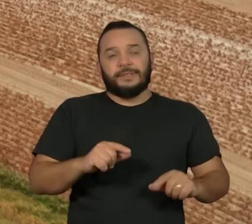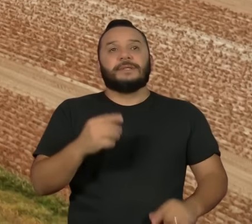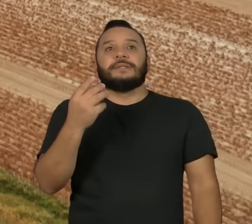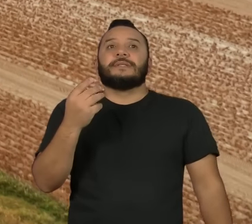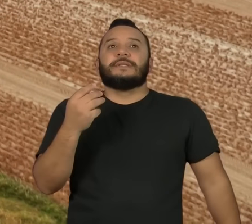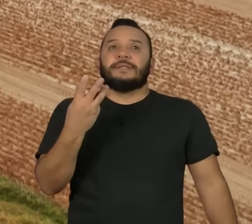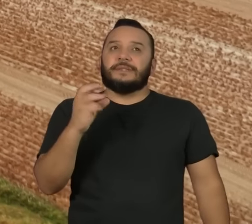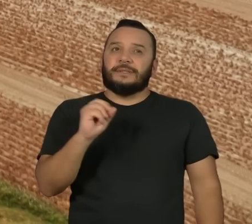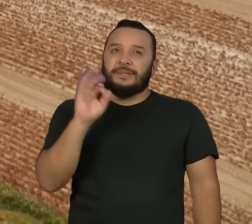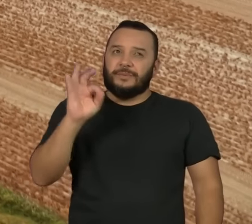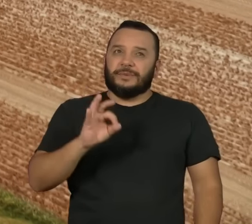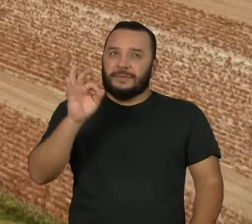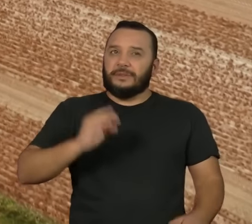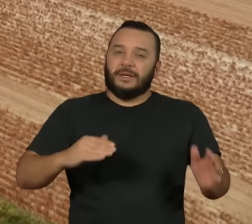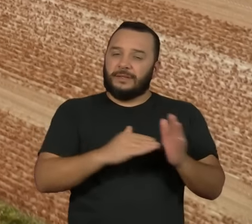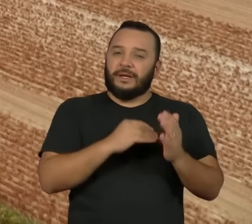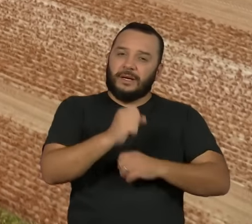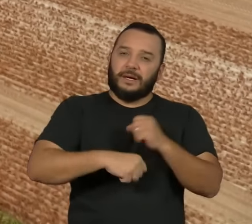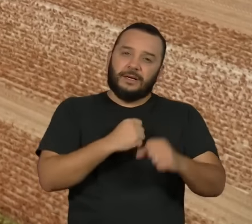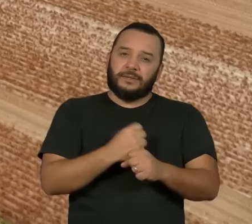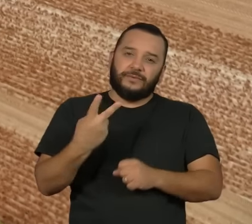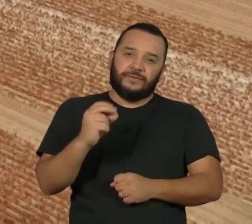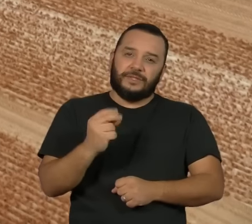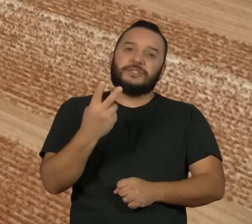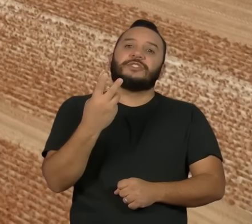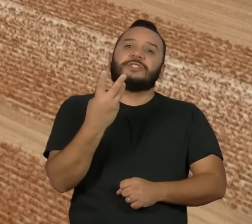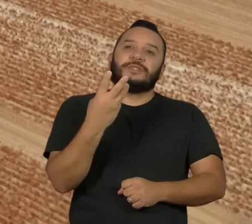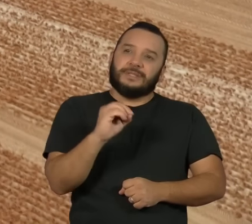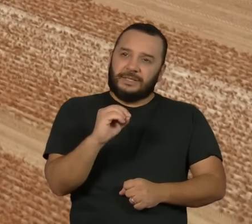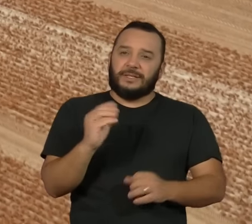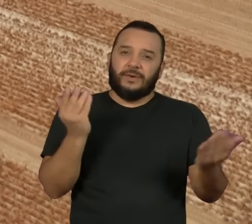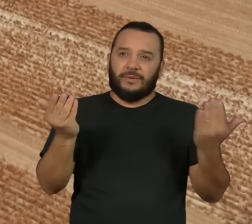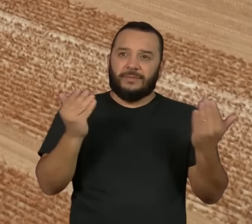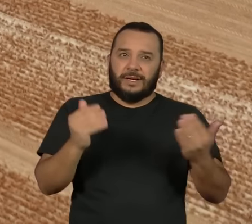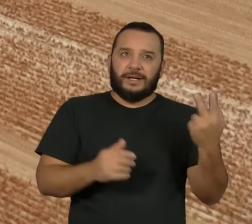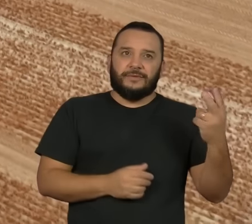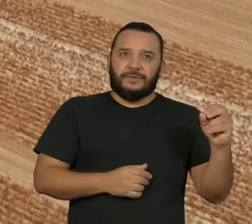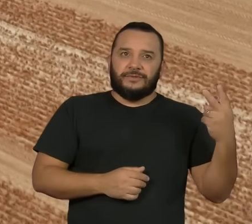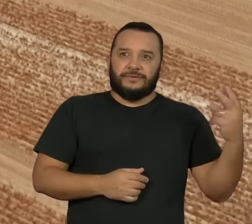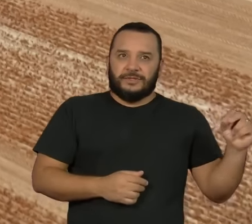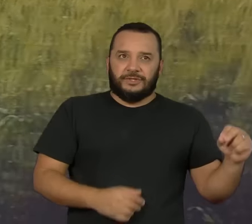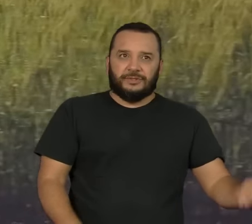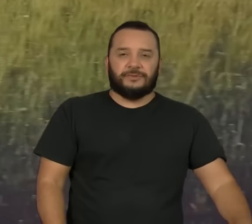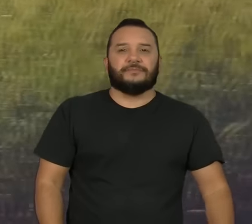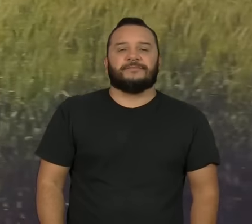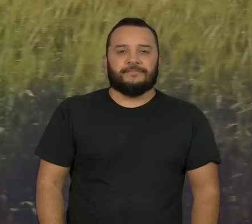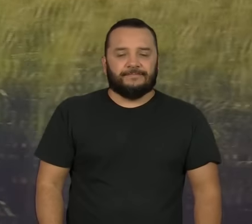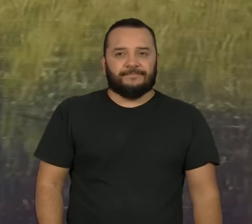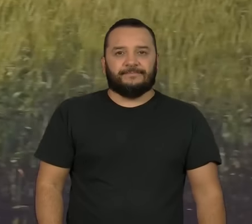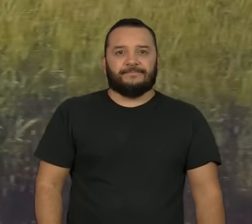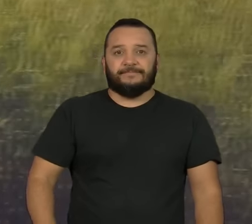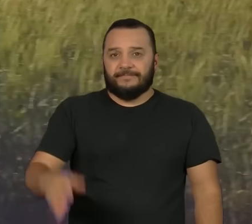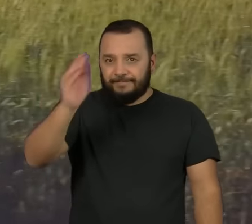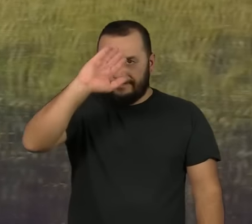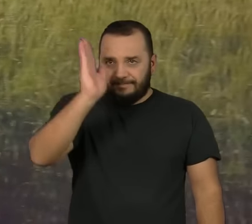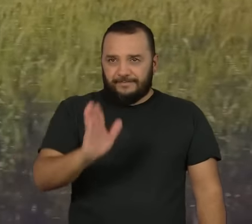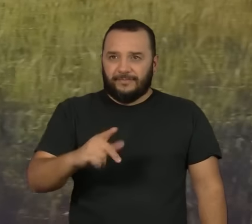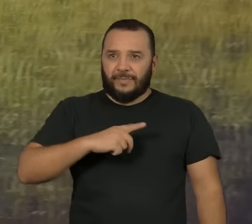de metano até 2030 em relação aos níveis de 2020. O Brasil, de fato, tem uma